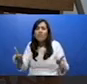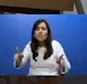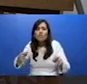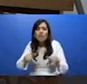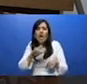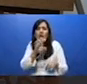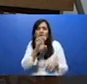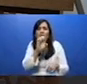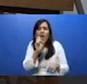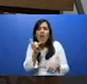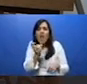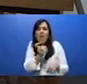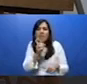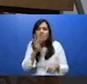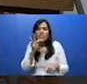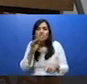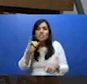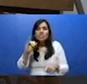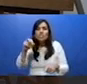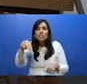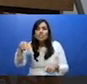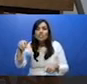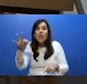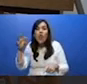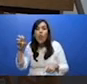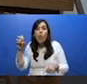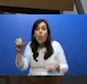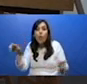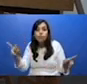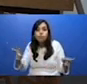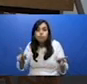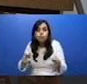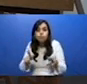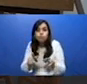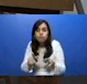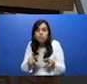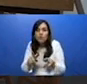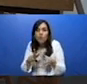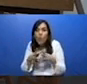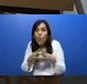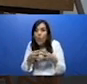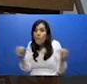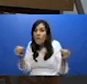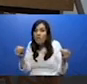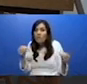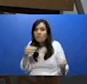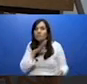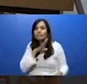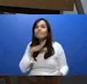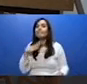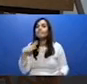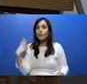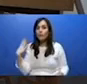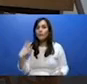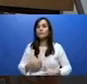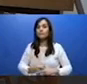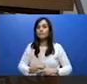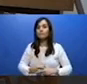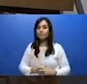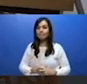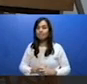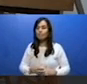essa palavra? Significa que eles deixaram de existir, eles morreram, tá? Não existiram